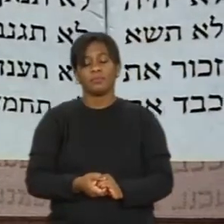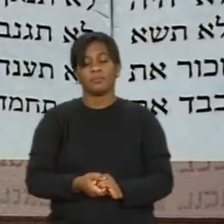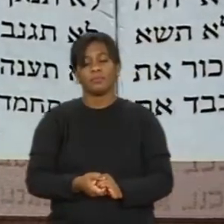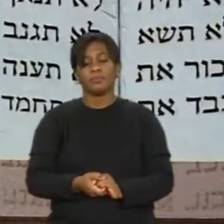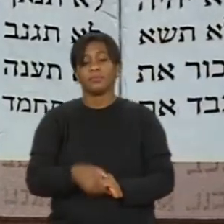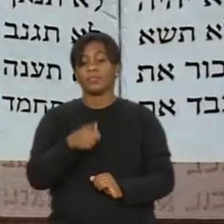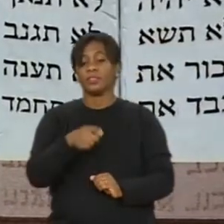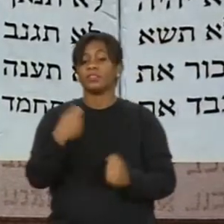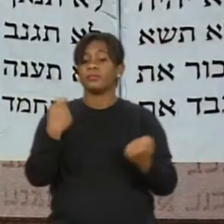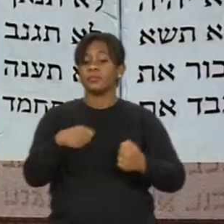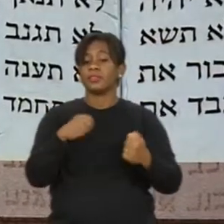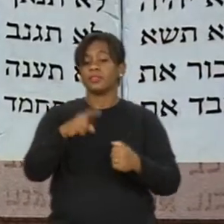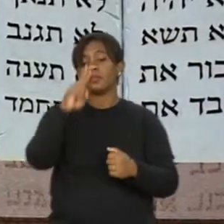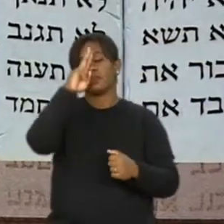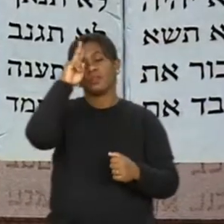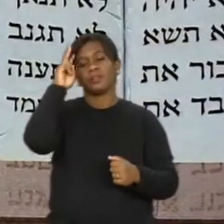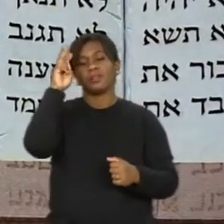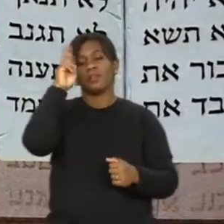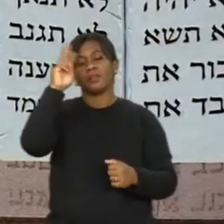lembrar